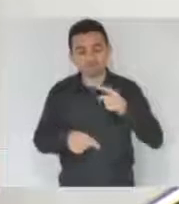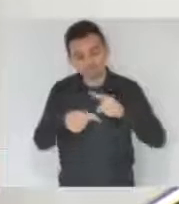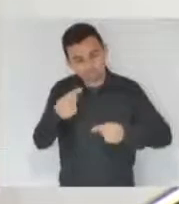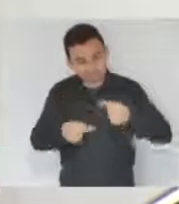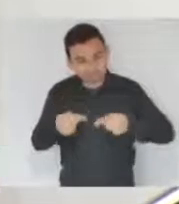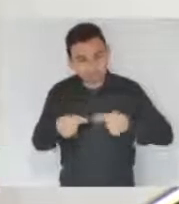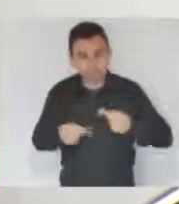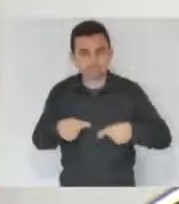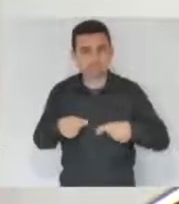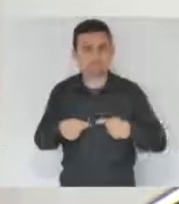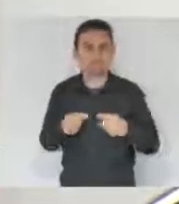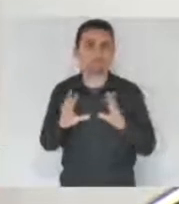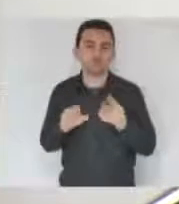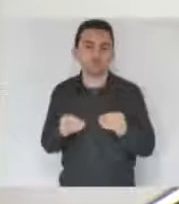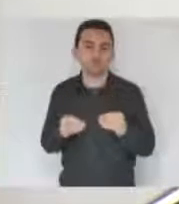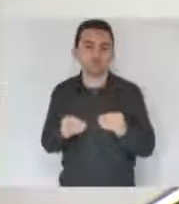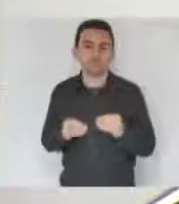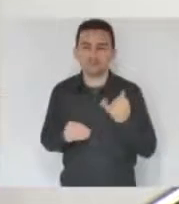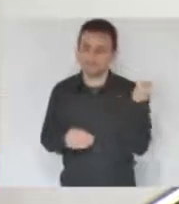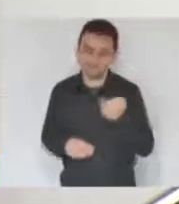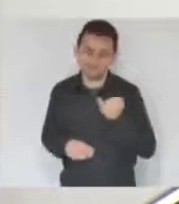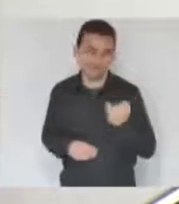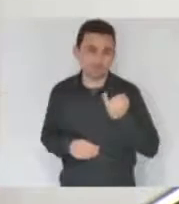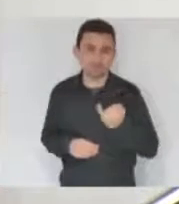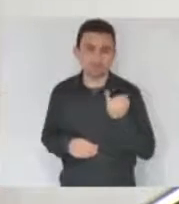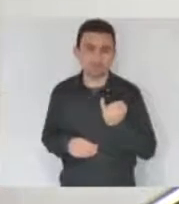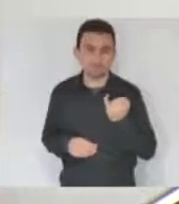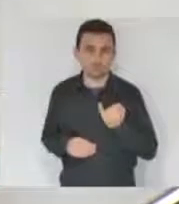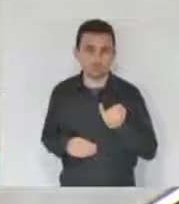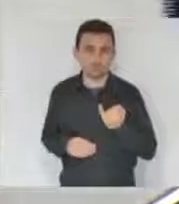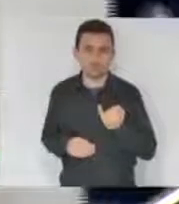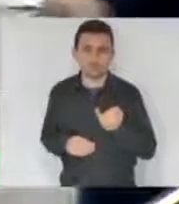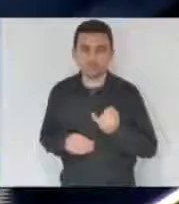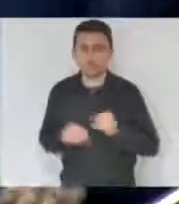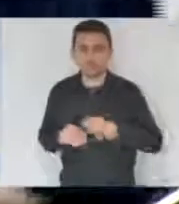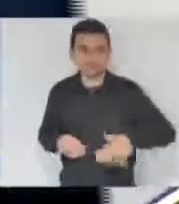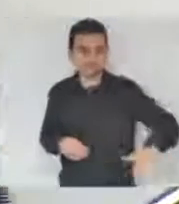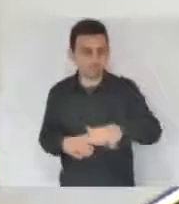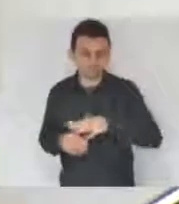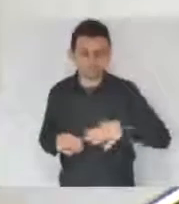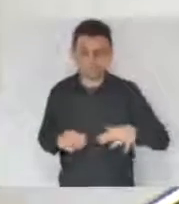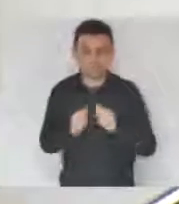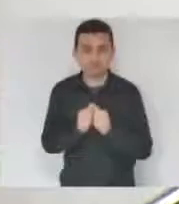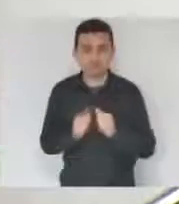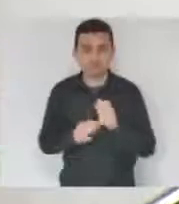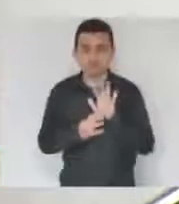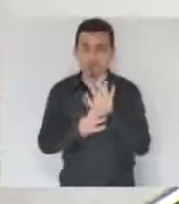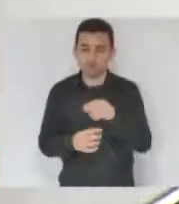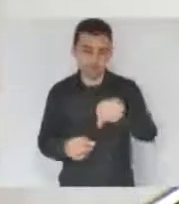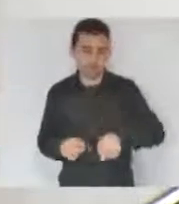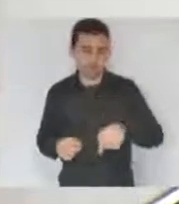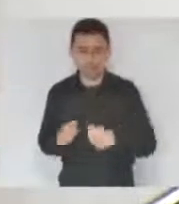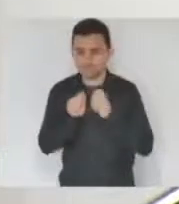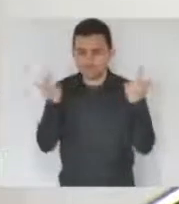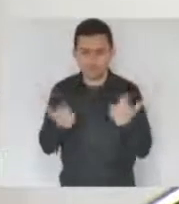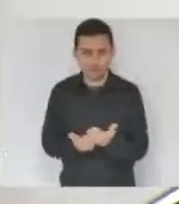consensual. Isso é fundamental, isso é importantíssimo e mostra a grandeza do Parlamento e